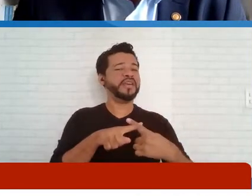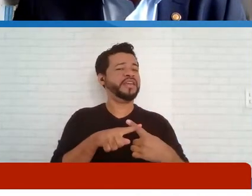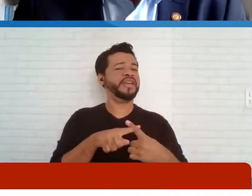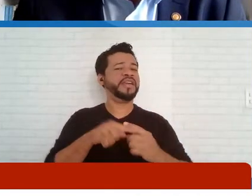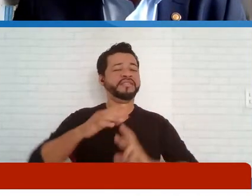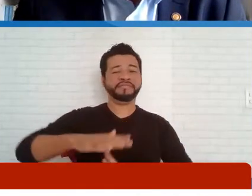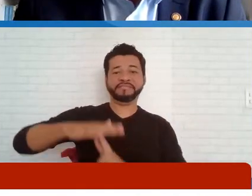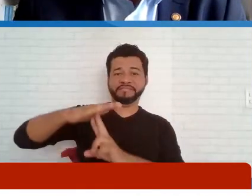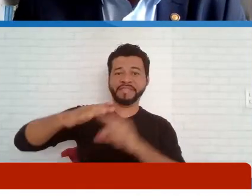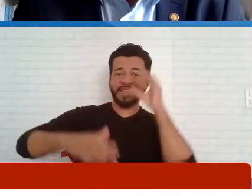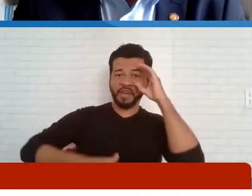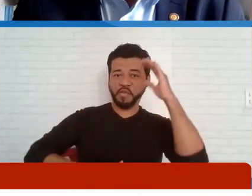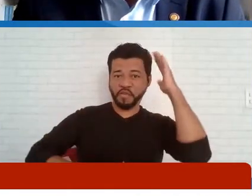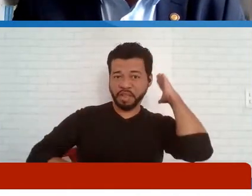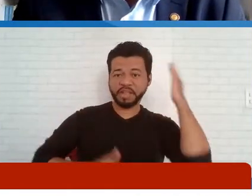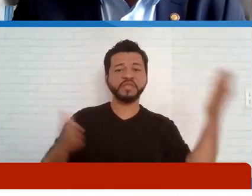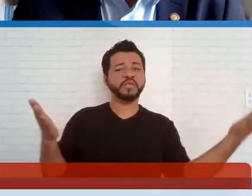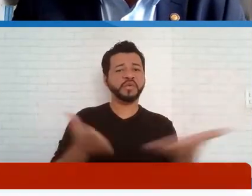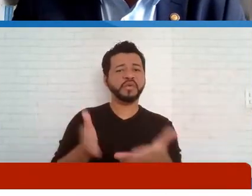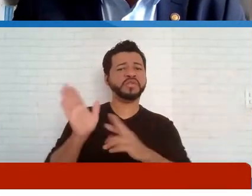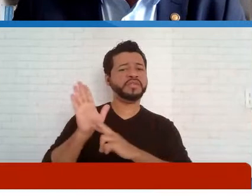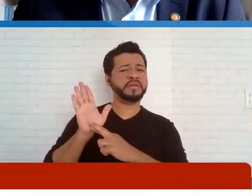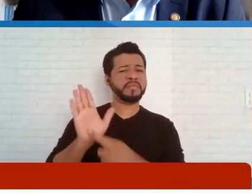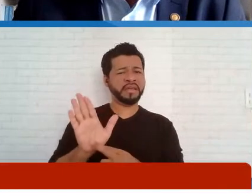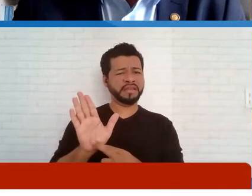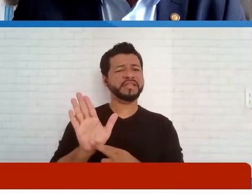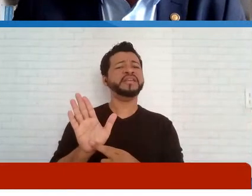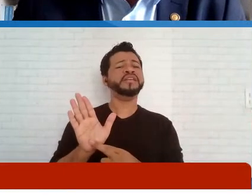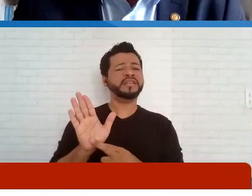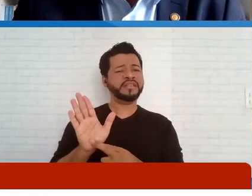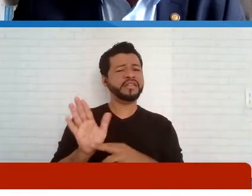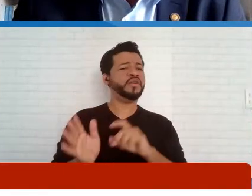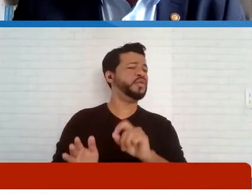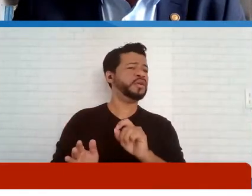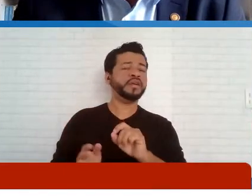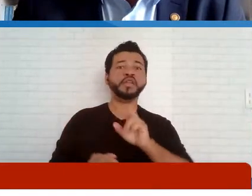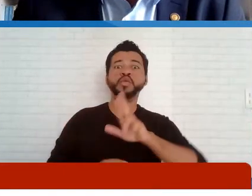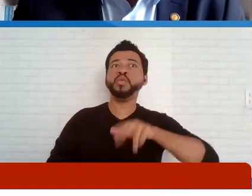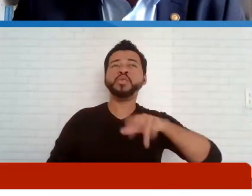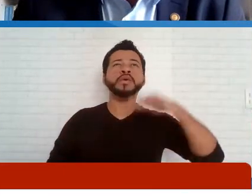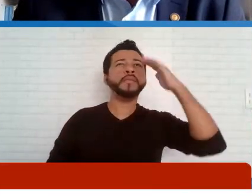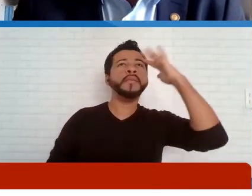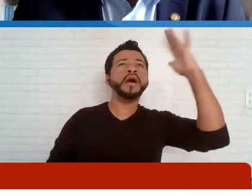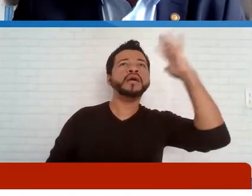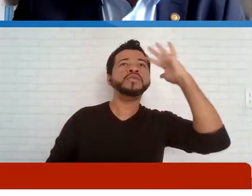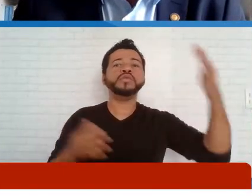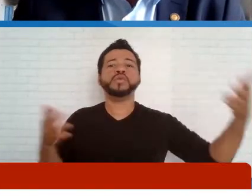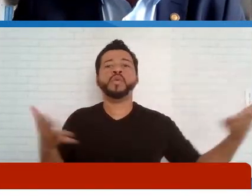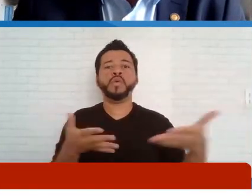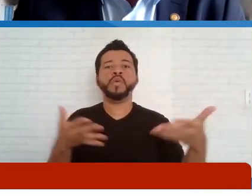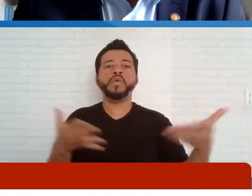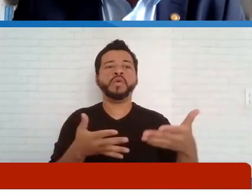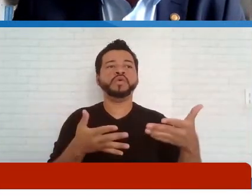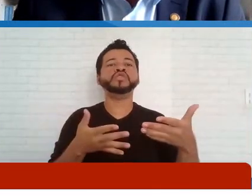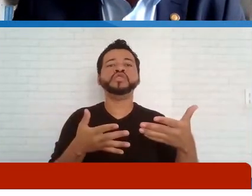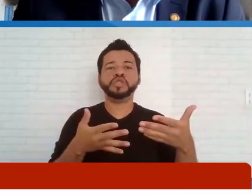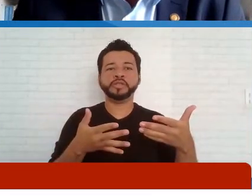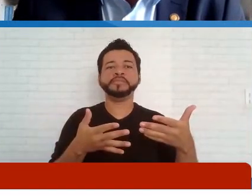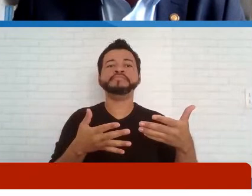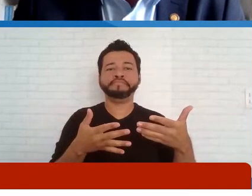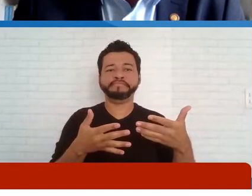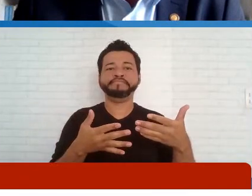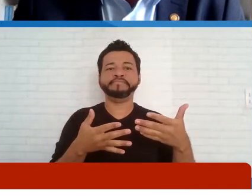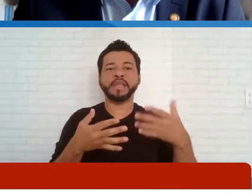uma situação que a gente nunca pensou que ia enfrentar no país, né? Então, a sua posse e o seu mandato